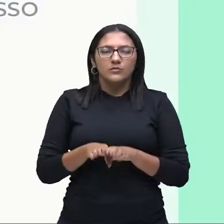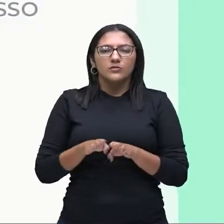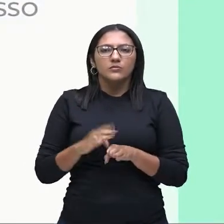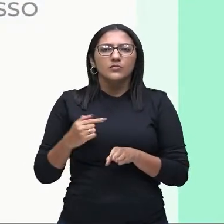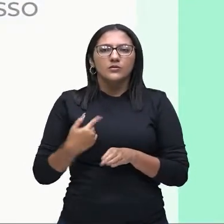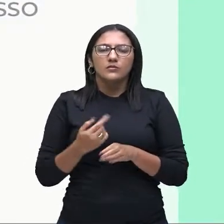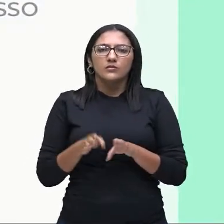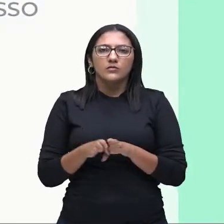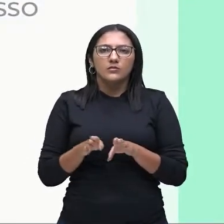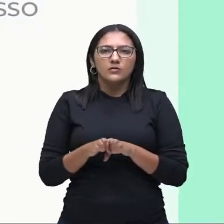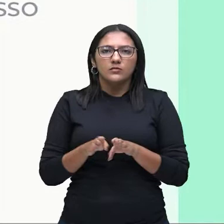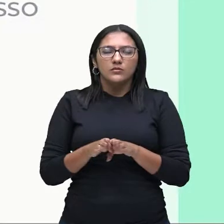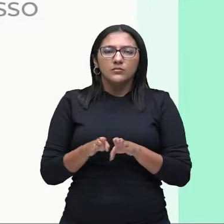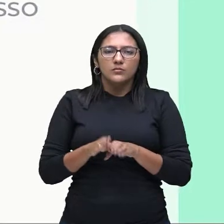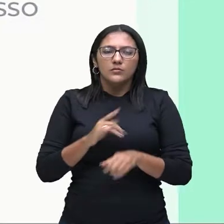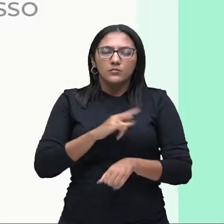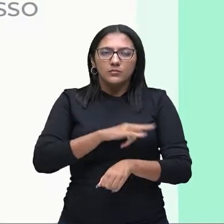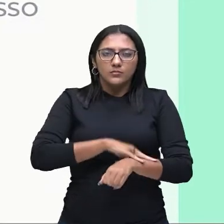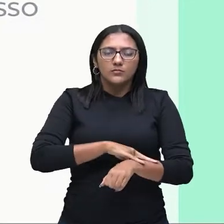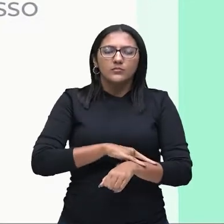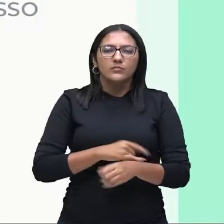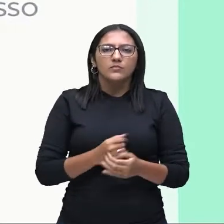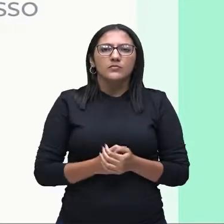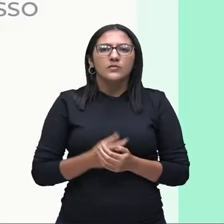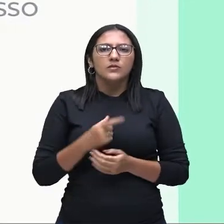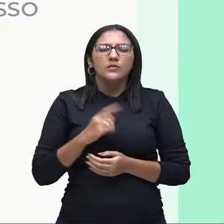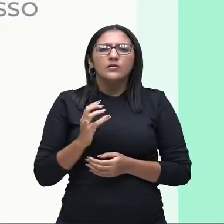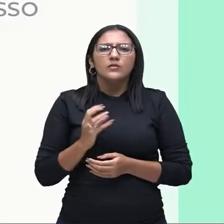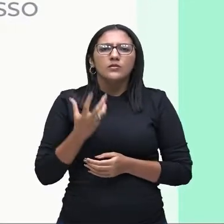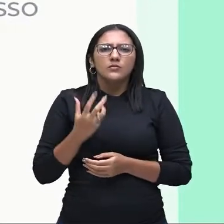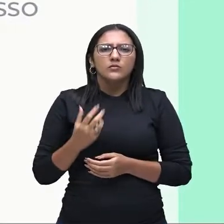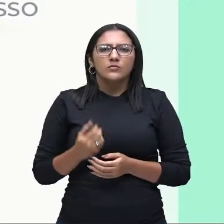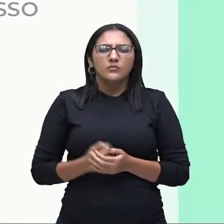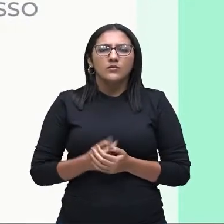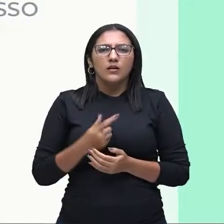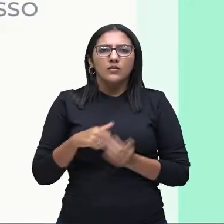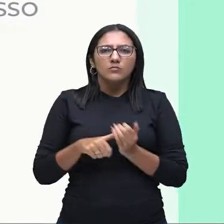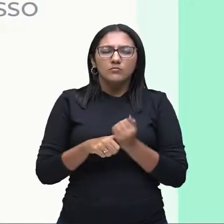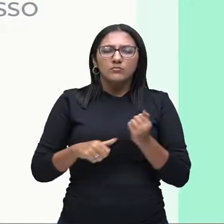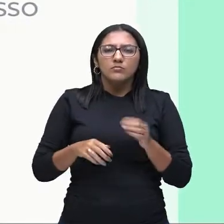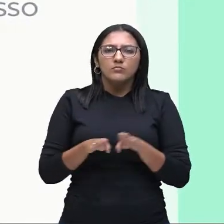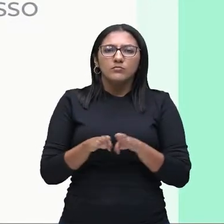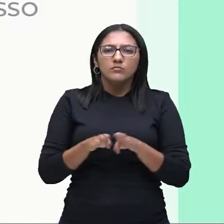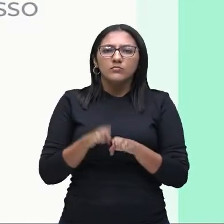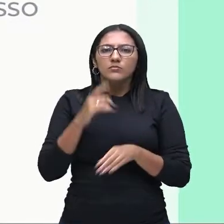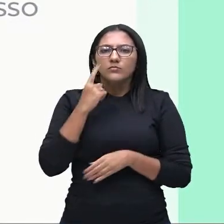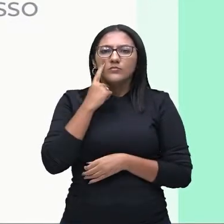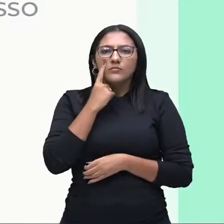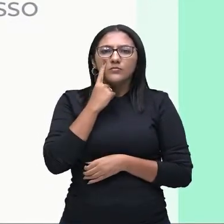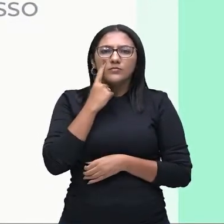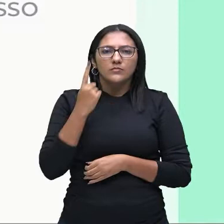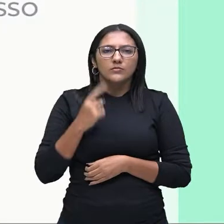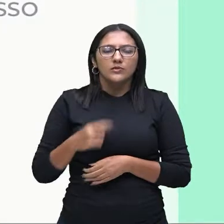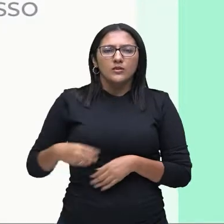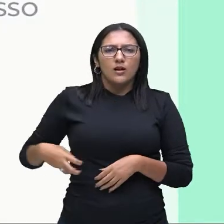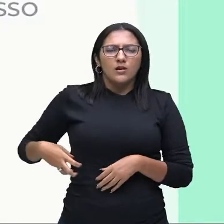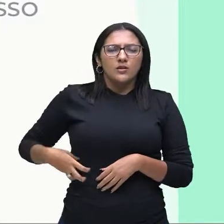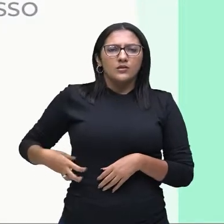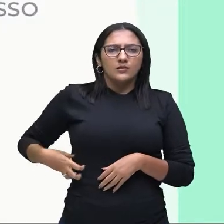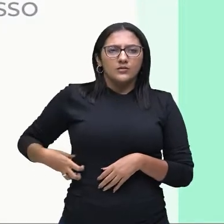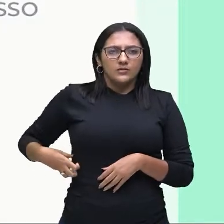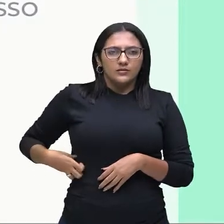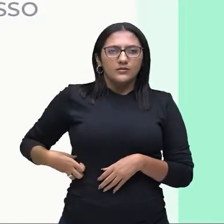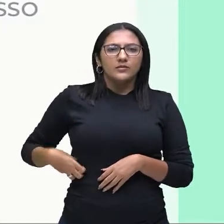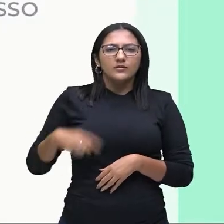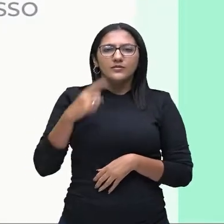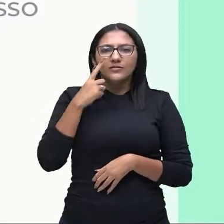eliminamos urina. E quem produz a urina é o sistema excretor, representado aqui pelos rins. E aí, em